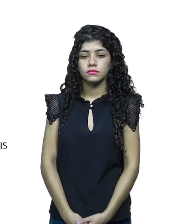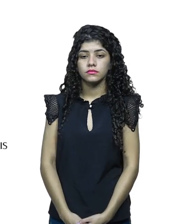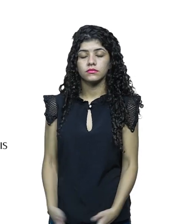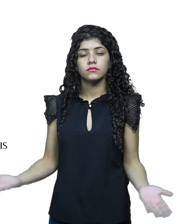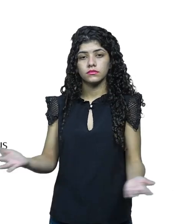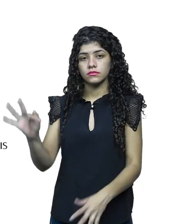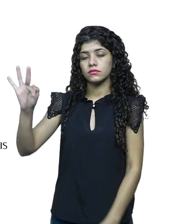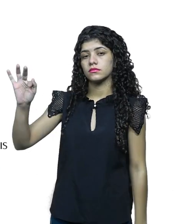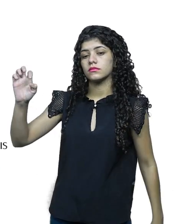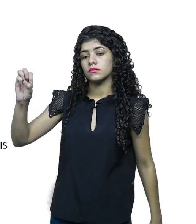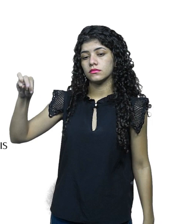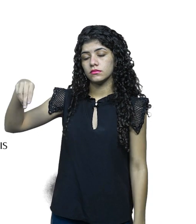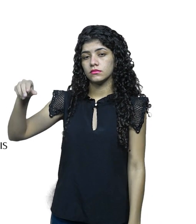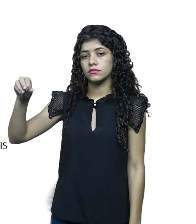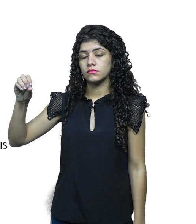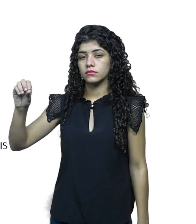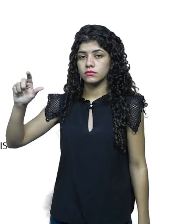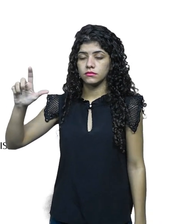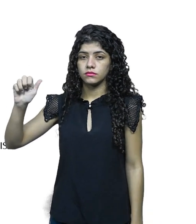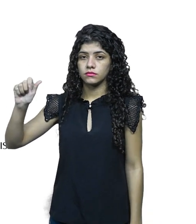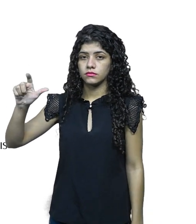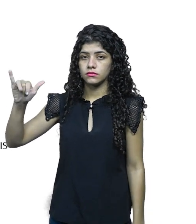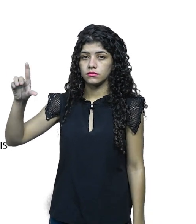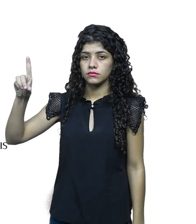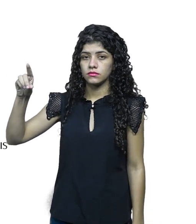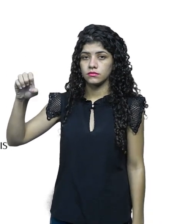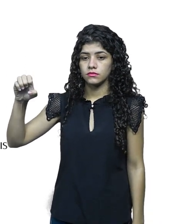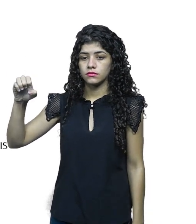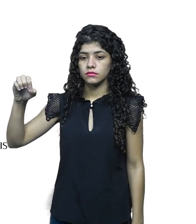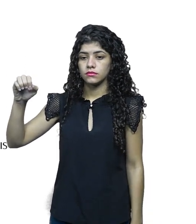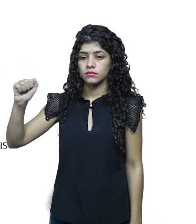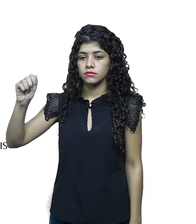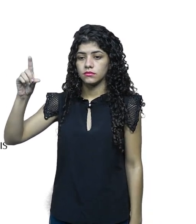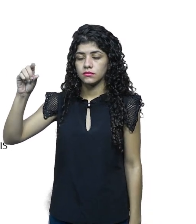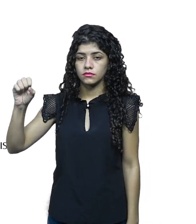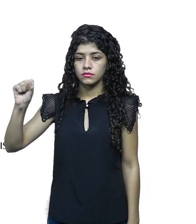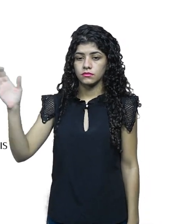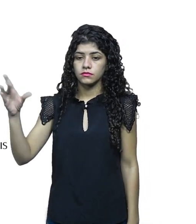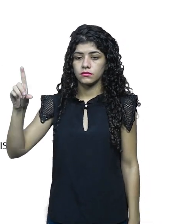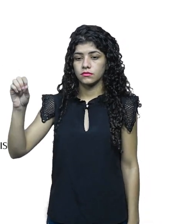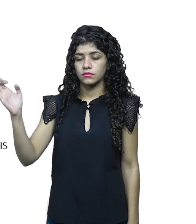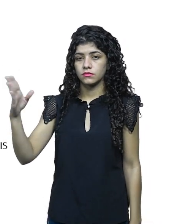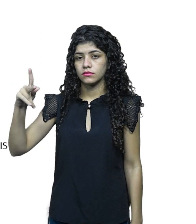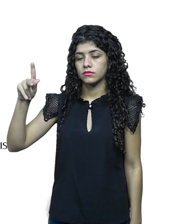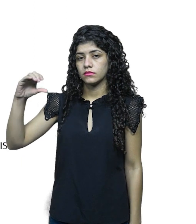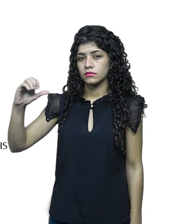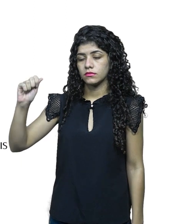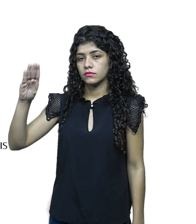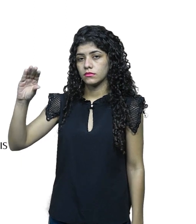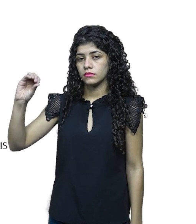Temporalidade do cabeçalho, parte 2. Relacionais, contínuos ao mesmo tempo, instantes depois. Tem outras formas